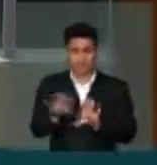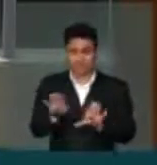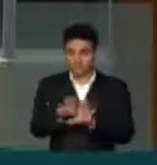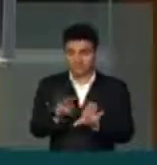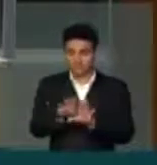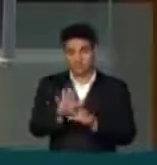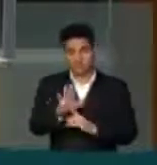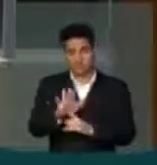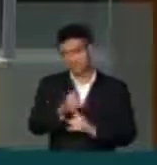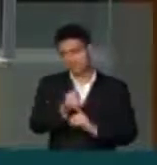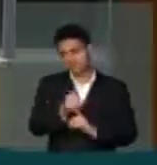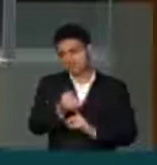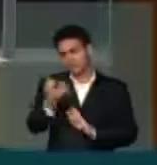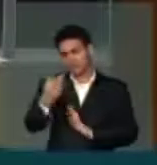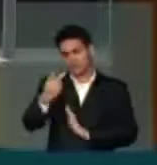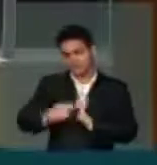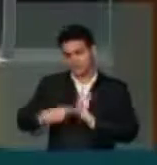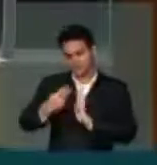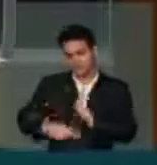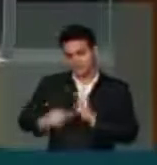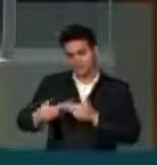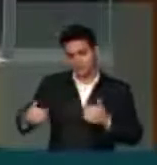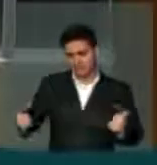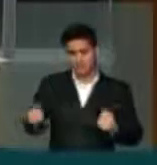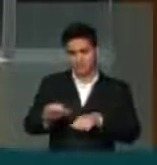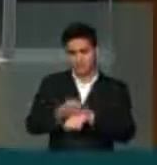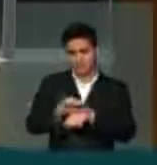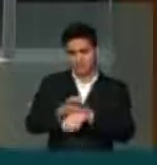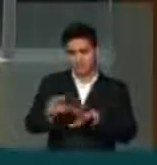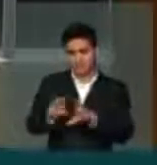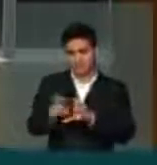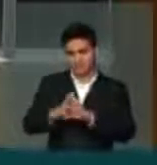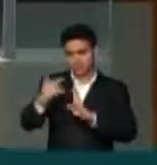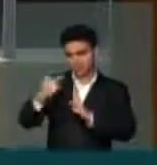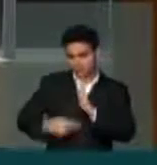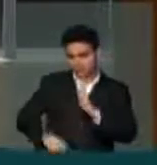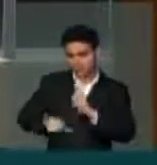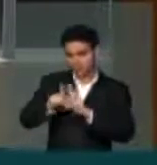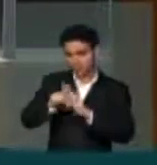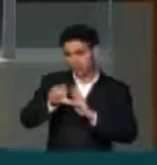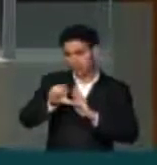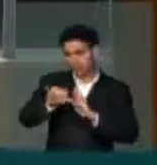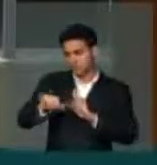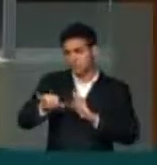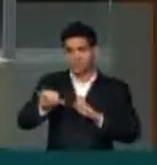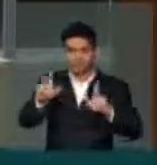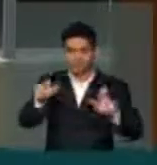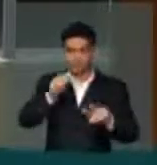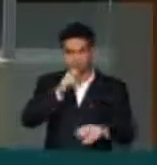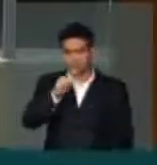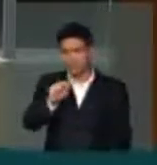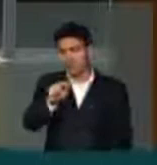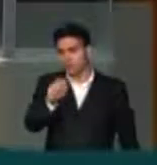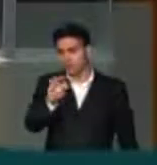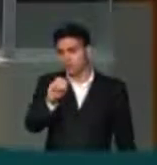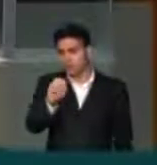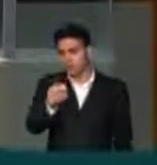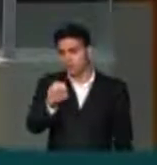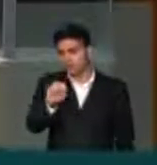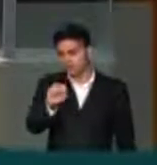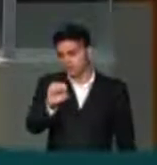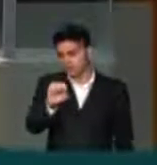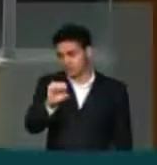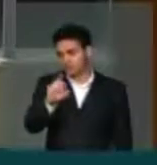em várias emendas constitucionais e projetos de lei, como a questão dos autos de resistência,